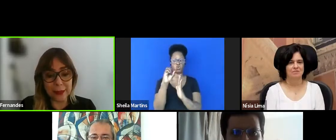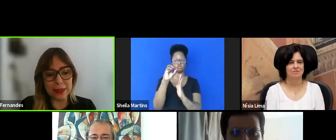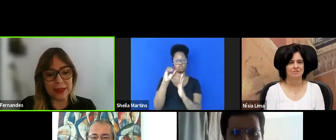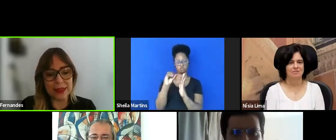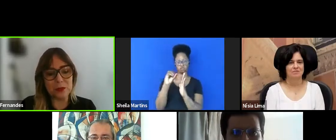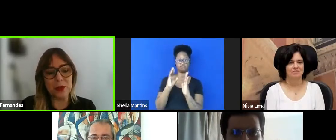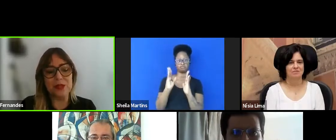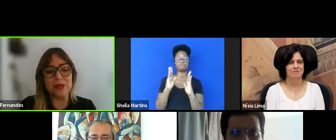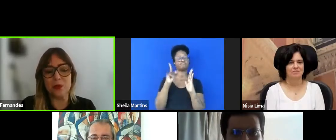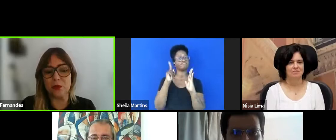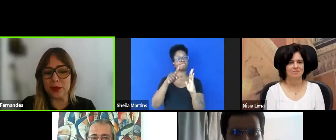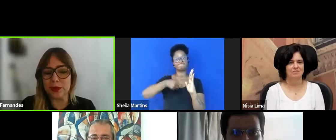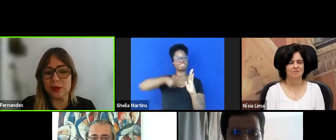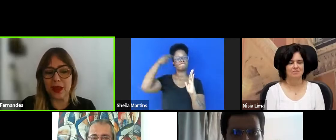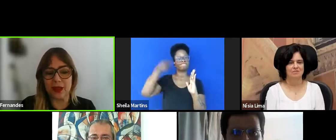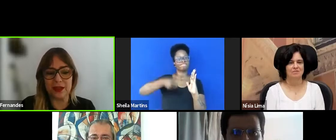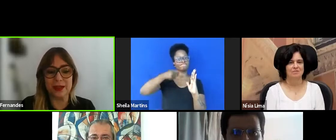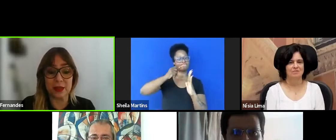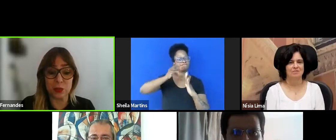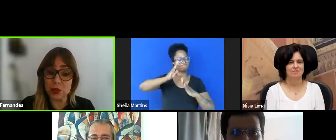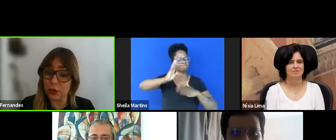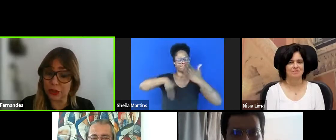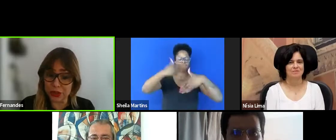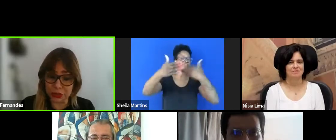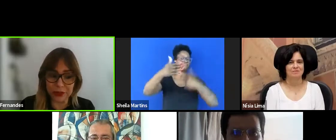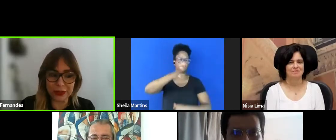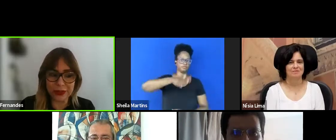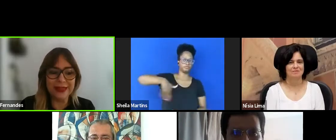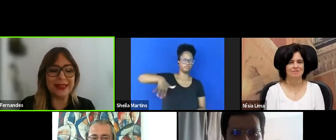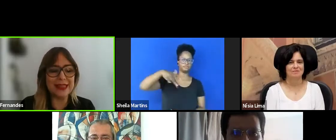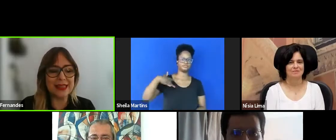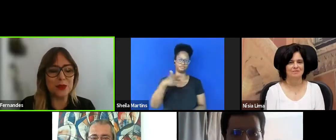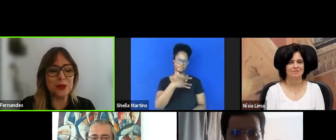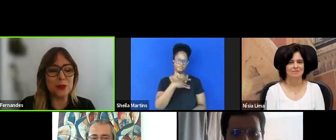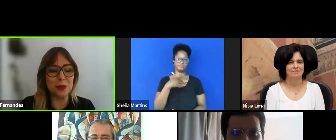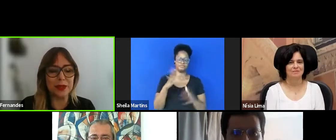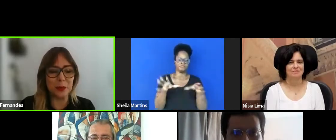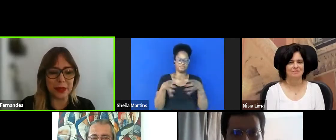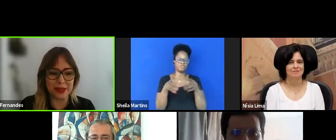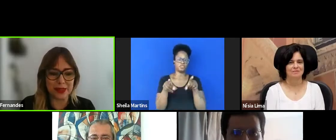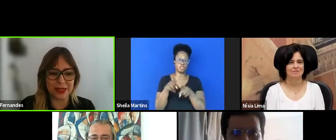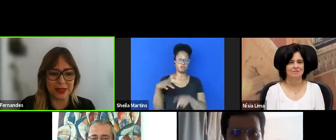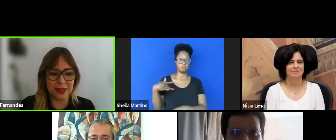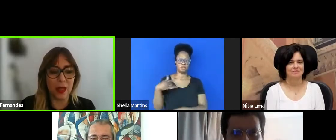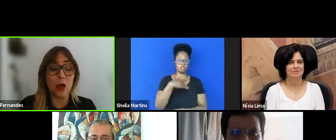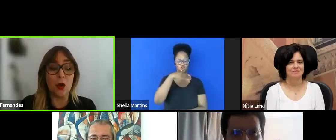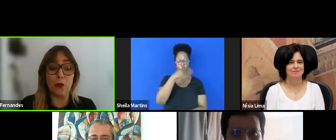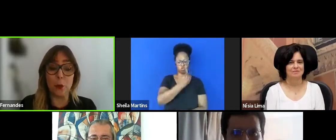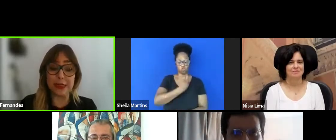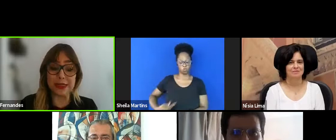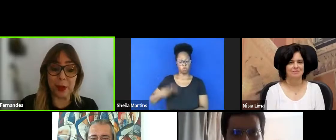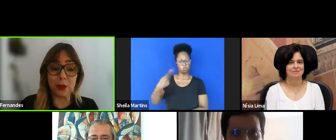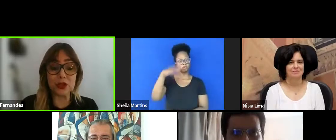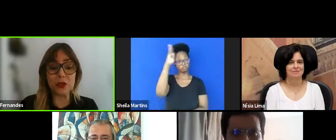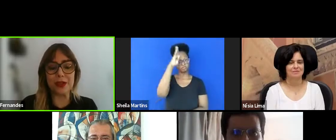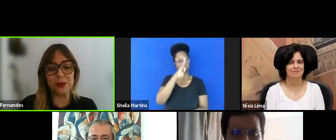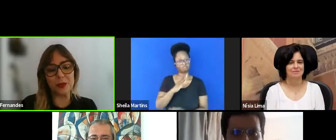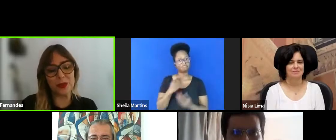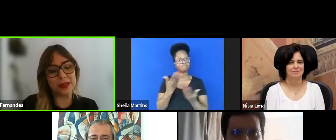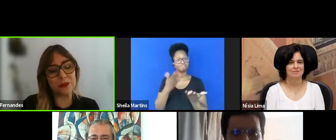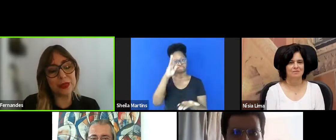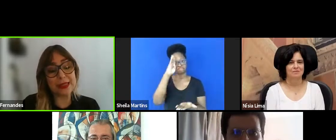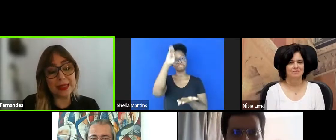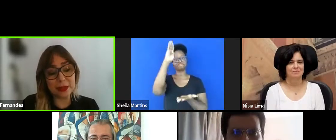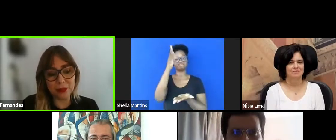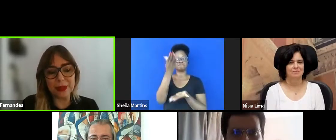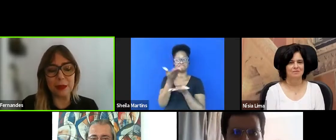foram determinantes para o desenvolvimento da área da saúde coletiva e da saúde pública no país. Foi o principal